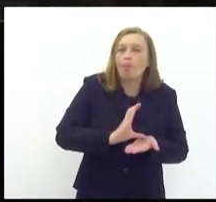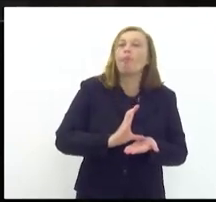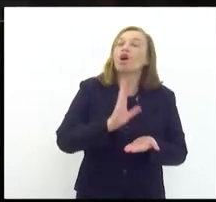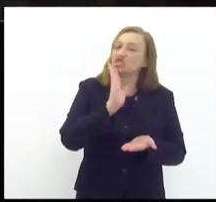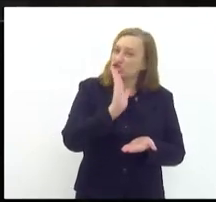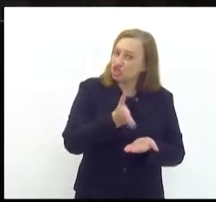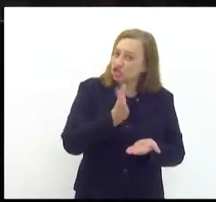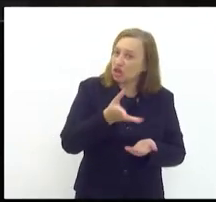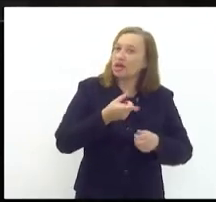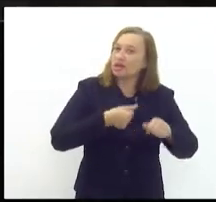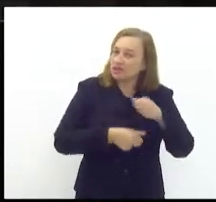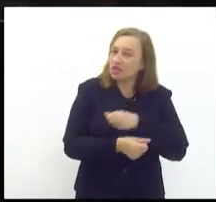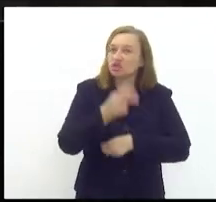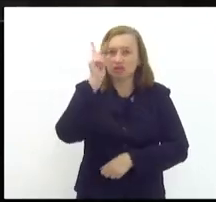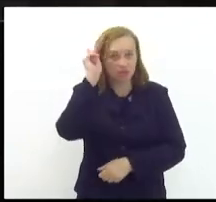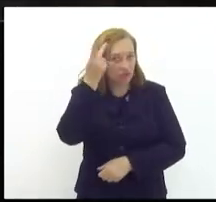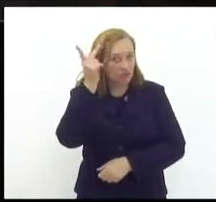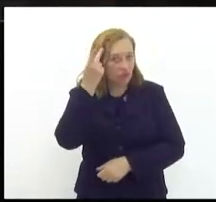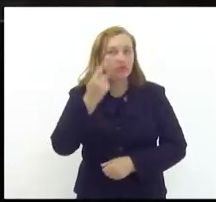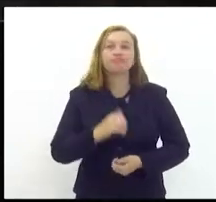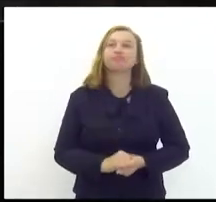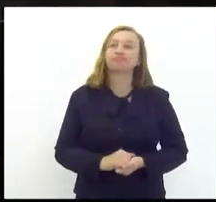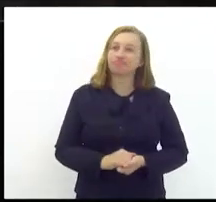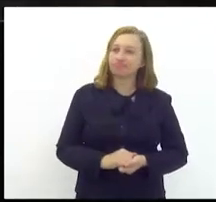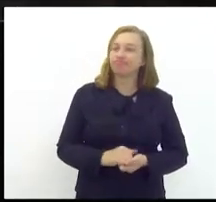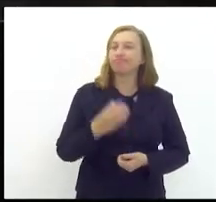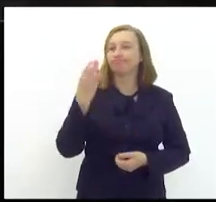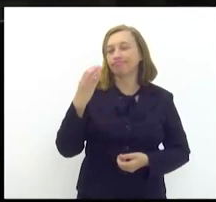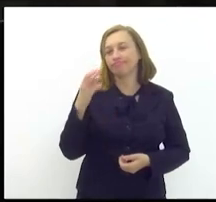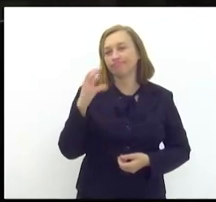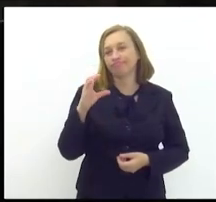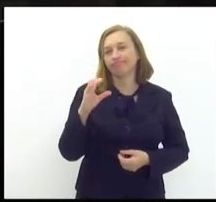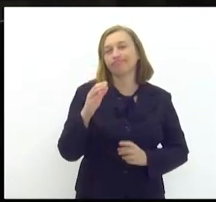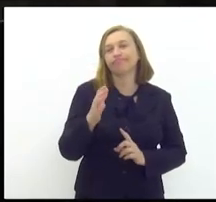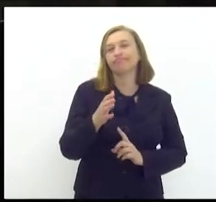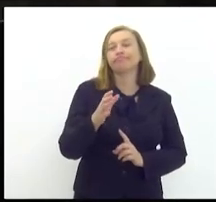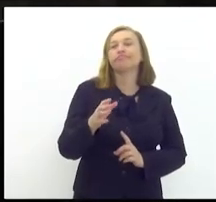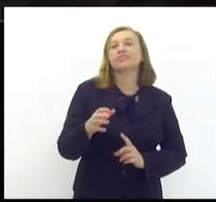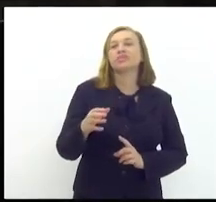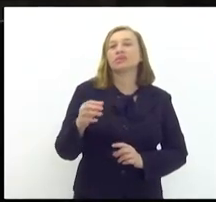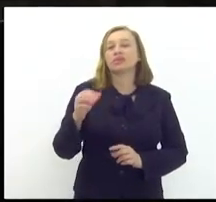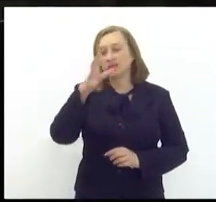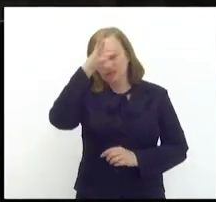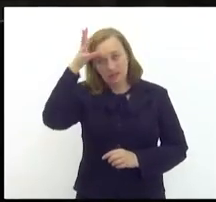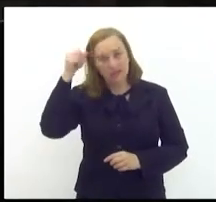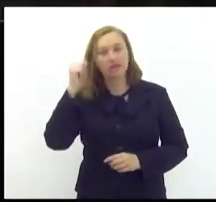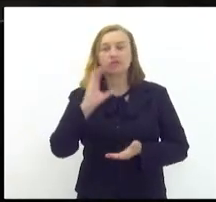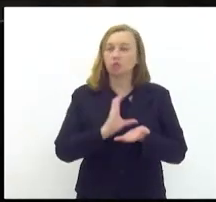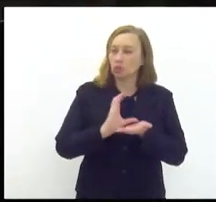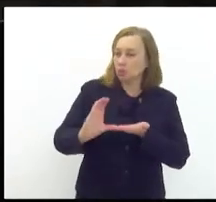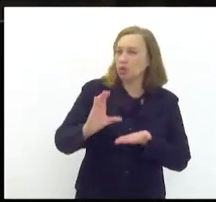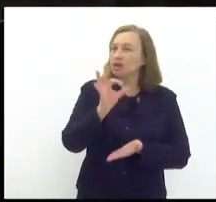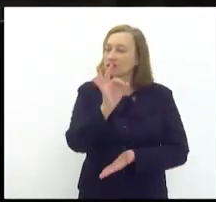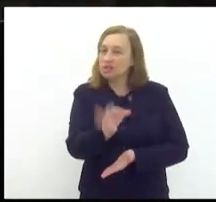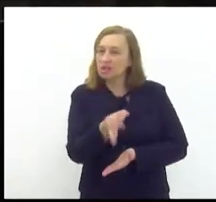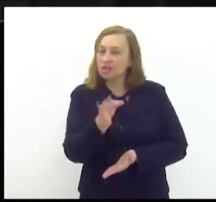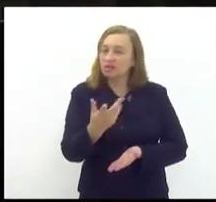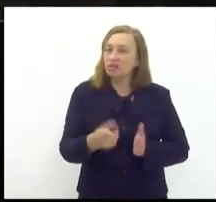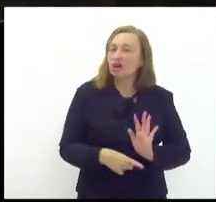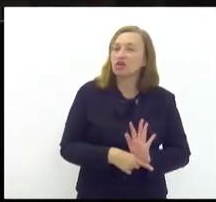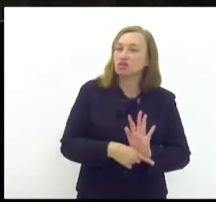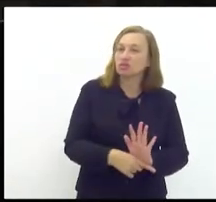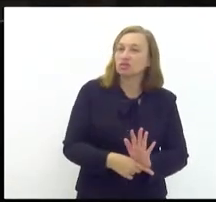investidos na história da ciência na Amazônia este recurso certamente vão servir para